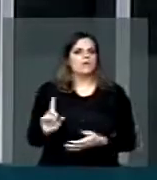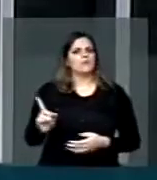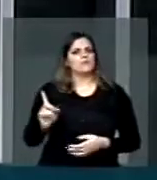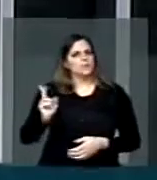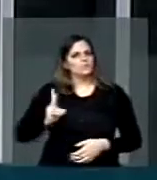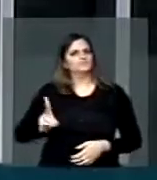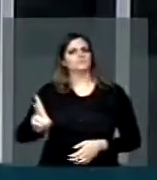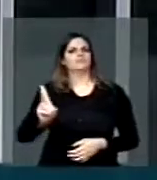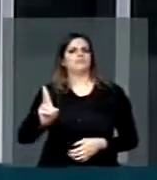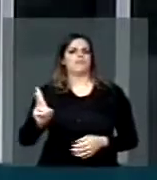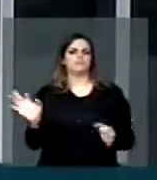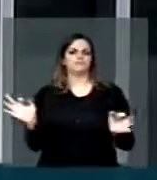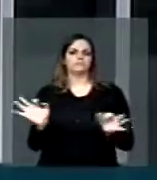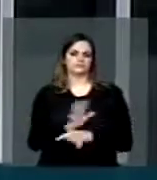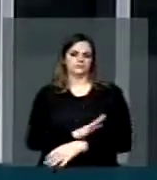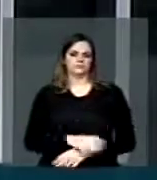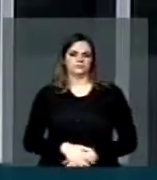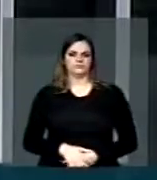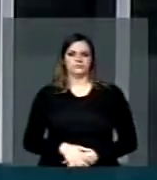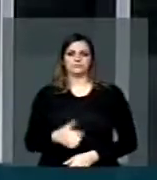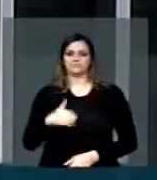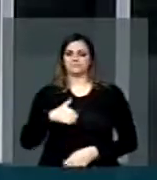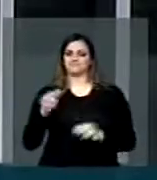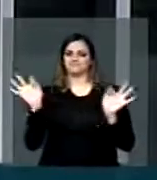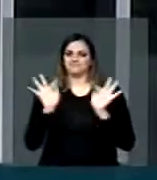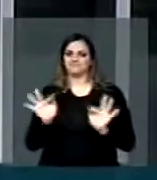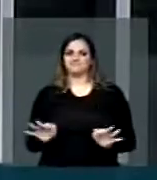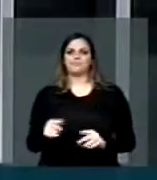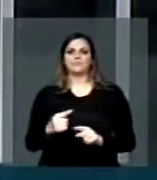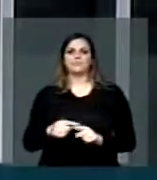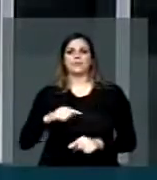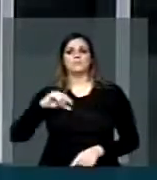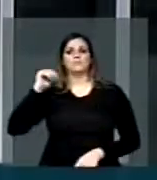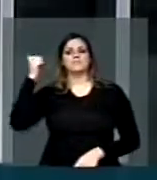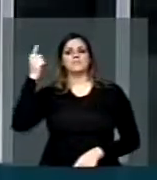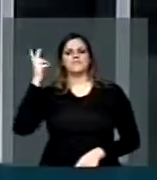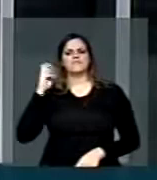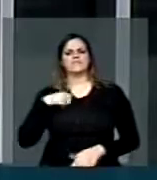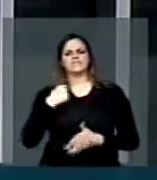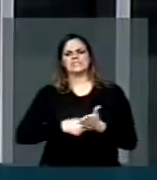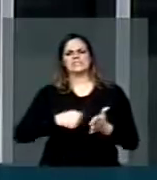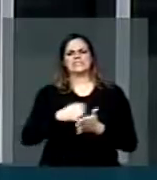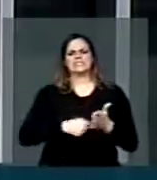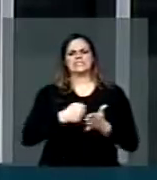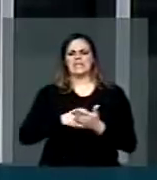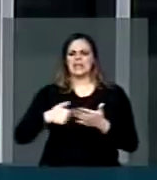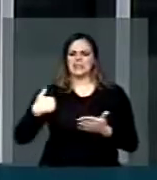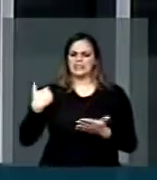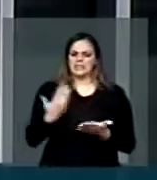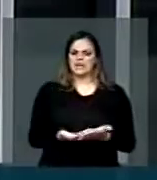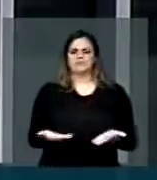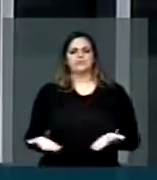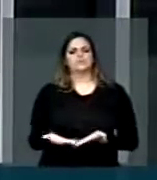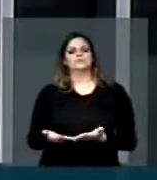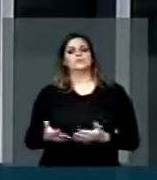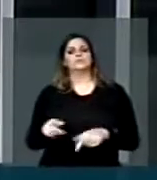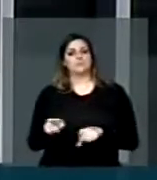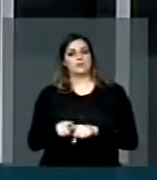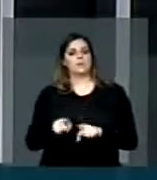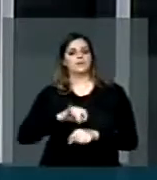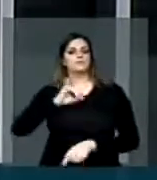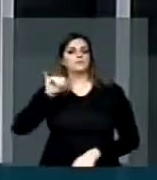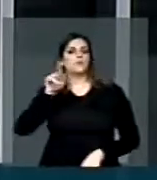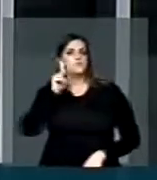fico muito feliz com isso, porque desde o meu primeiro mandato que eu brigava por esse VLT, assim como João Pessoa, nossa querida João Pessoa vai ter, eu